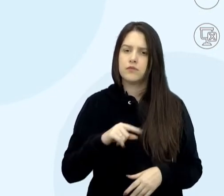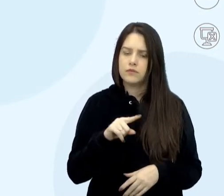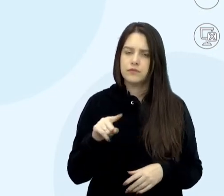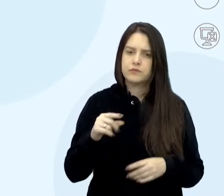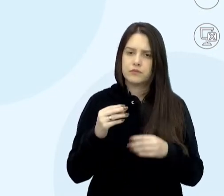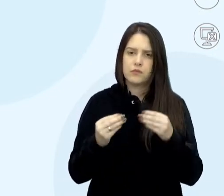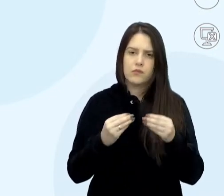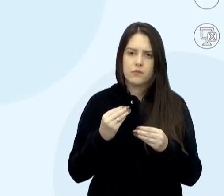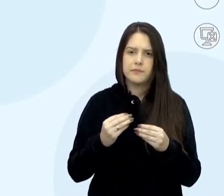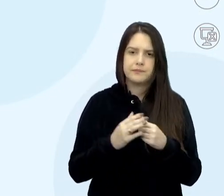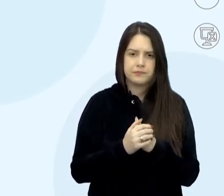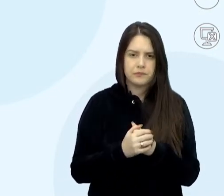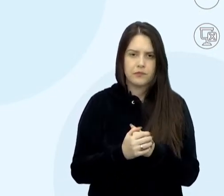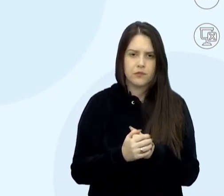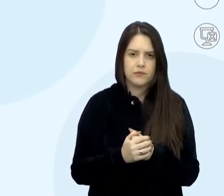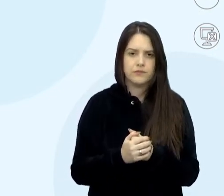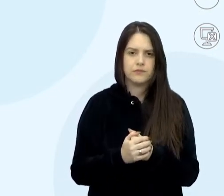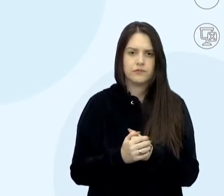consciente